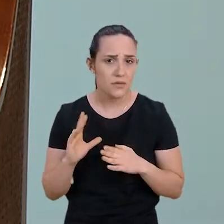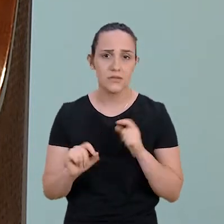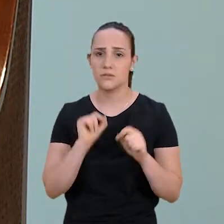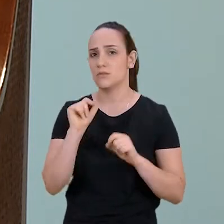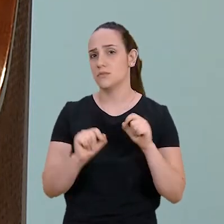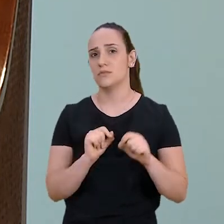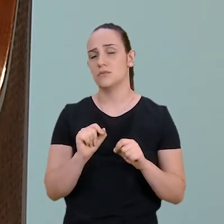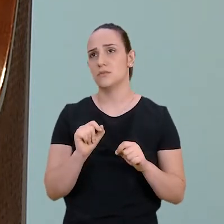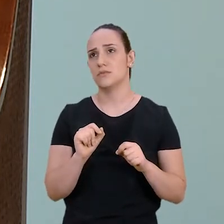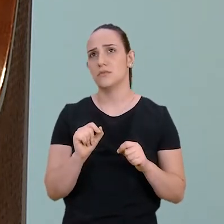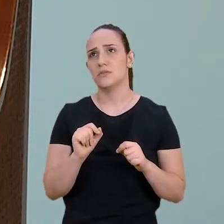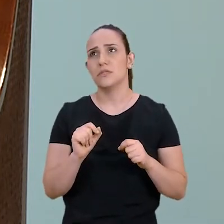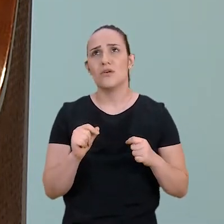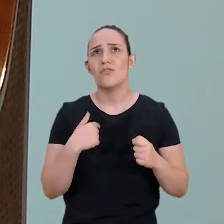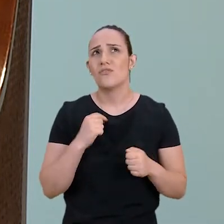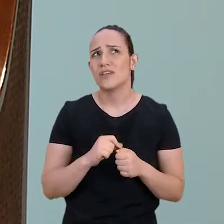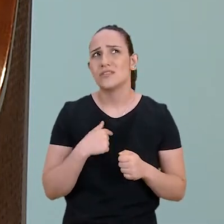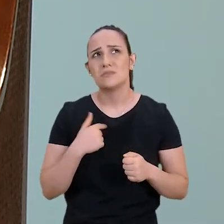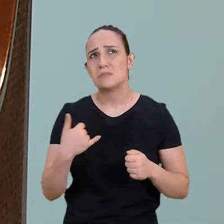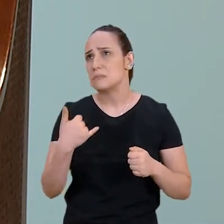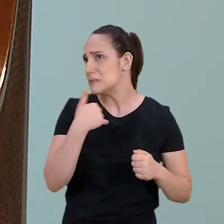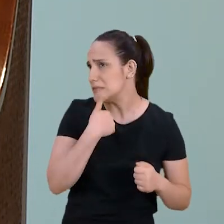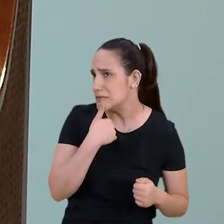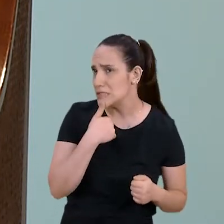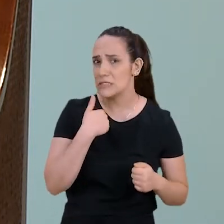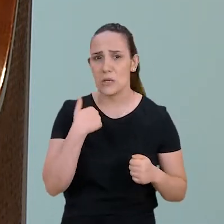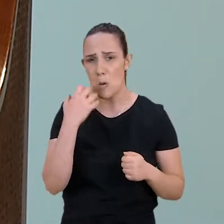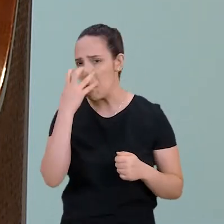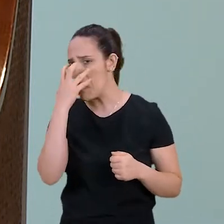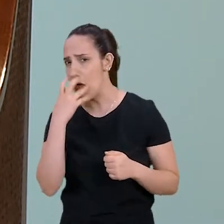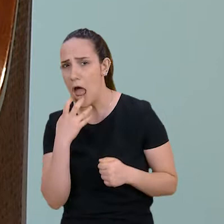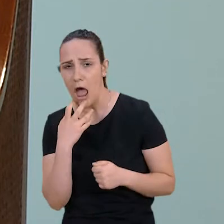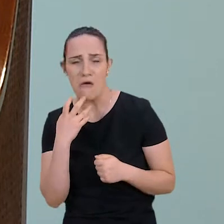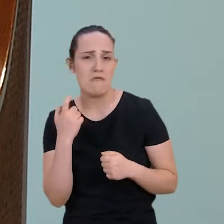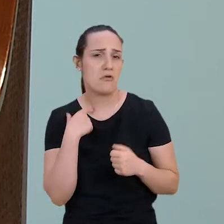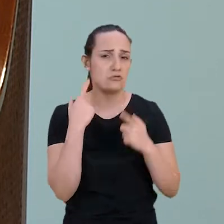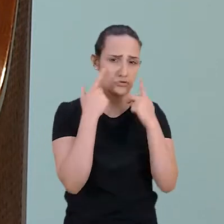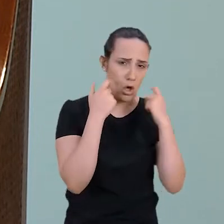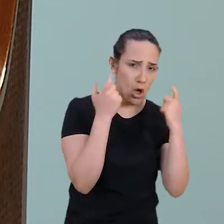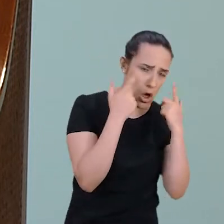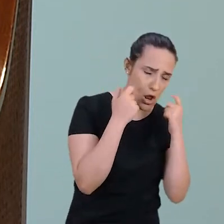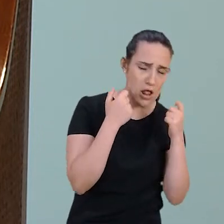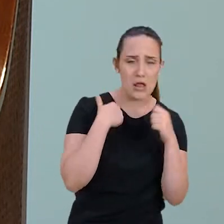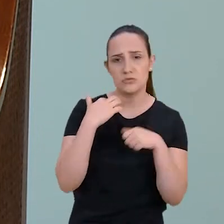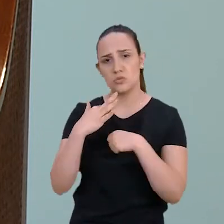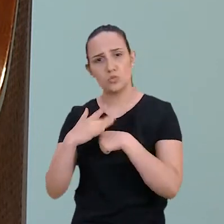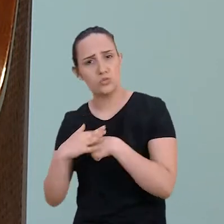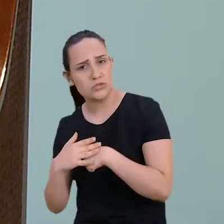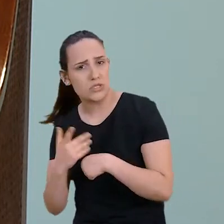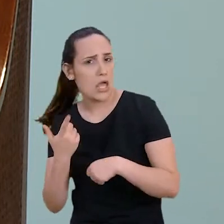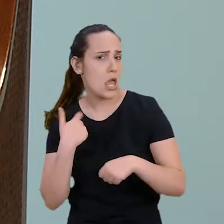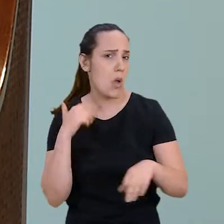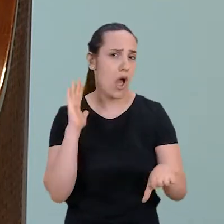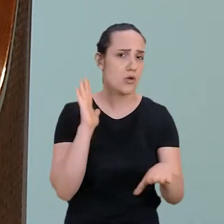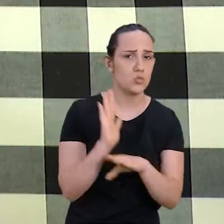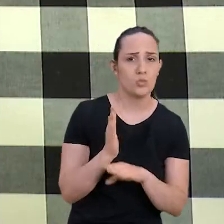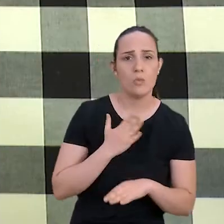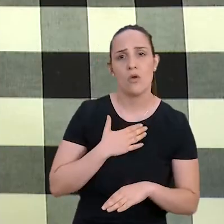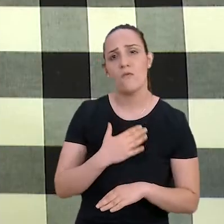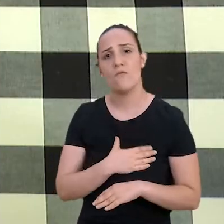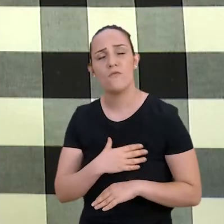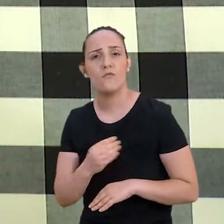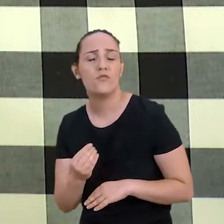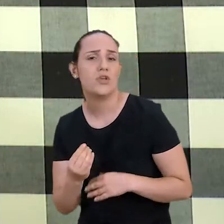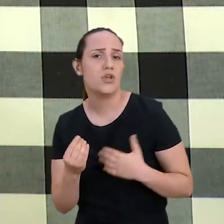ficar me lamentando, vou desenvolver raiva, vou adoecer, eu vou poder ajudar meu filho dessa forma, ou eu